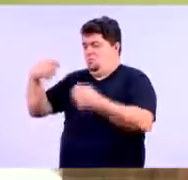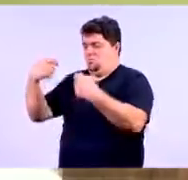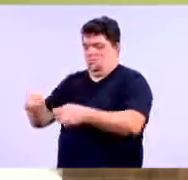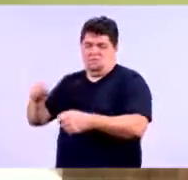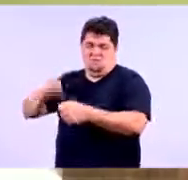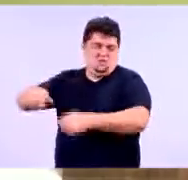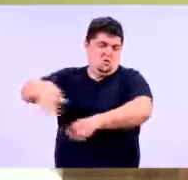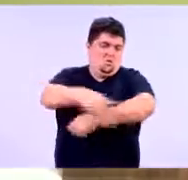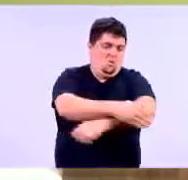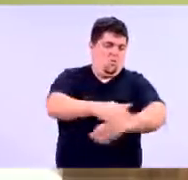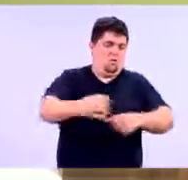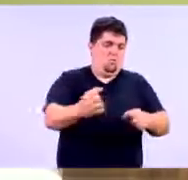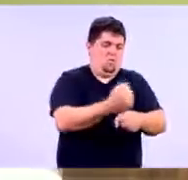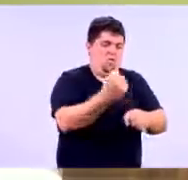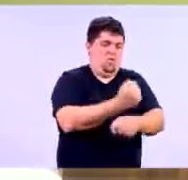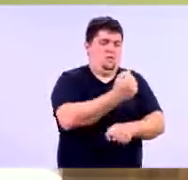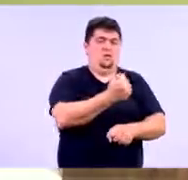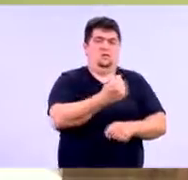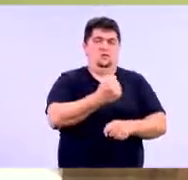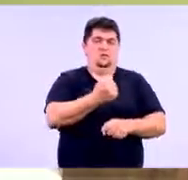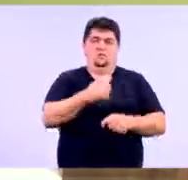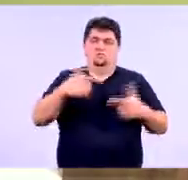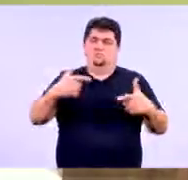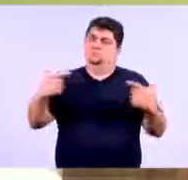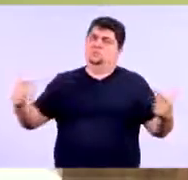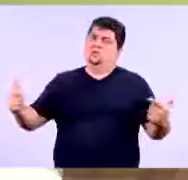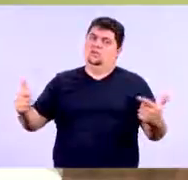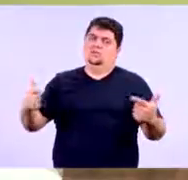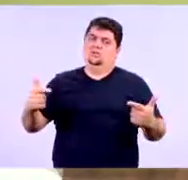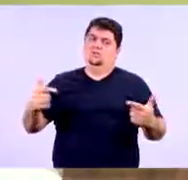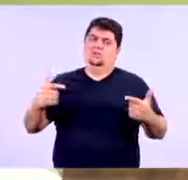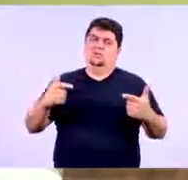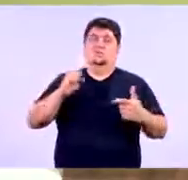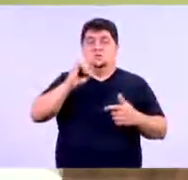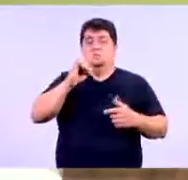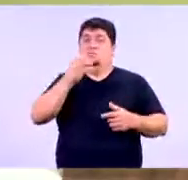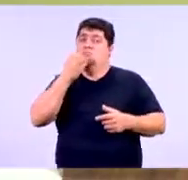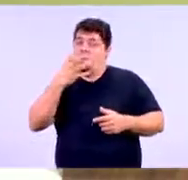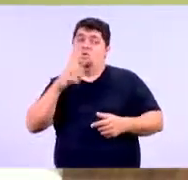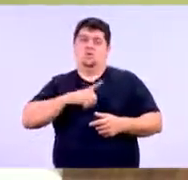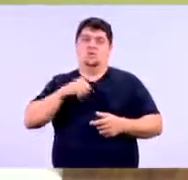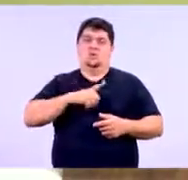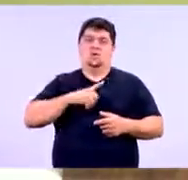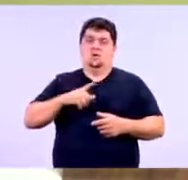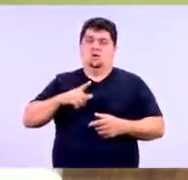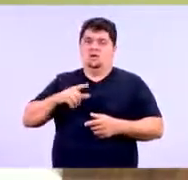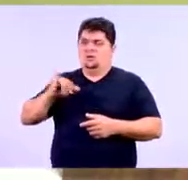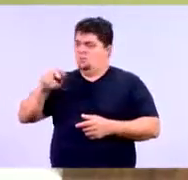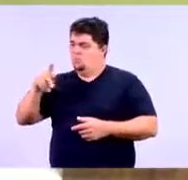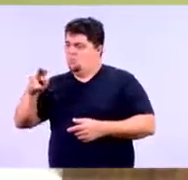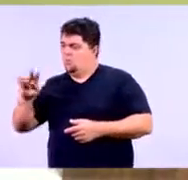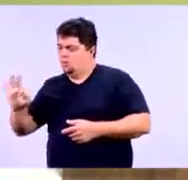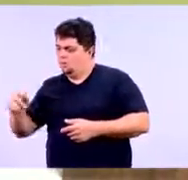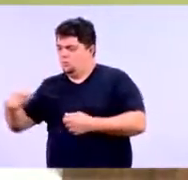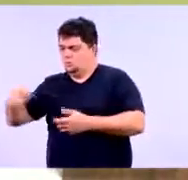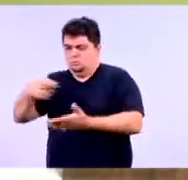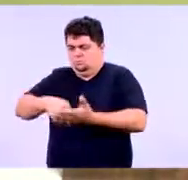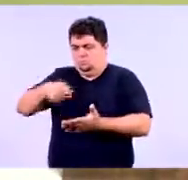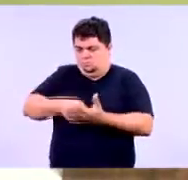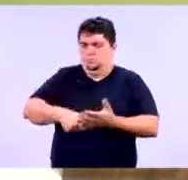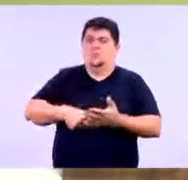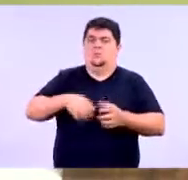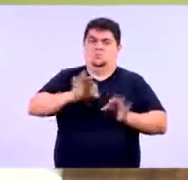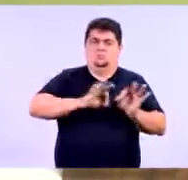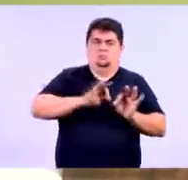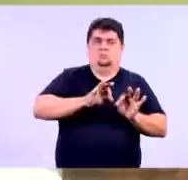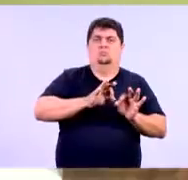devem fazer isso. Não há essa vinculação, talvez, infelizmente. Seria bom se tivesse aí, olha, se paga tal imposto, então tem que ter tal